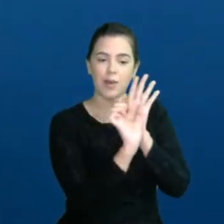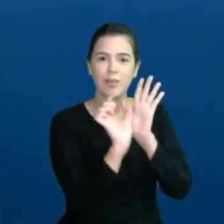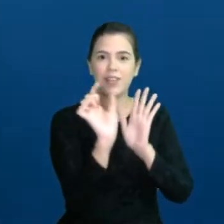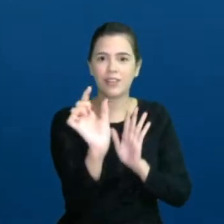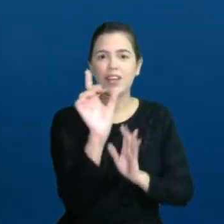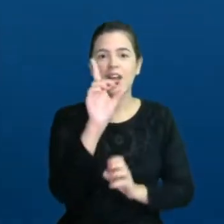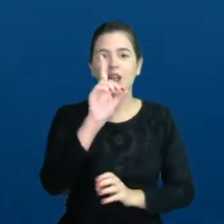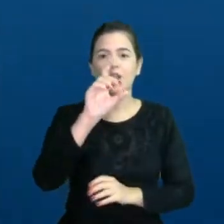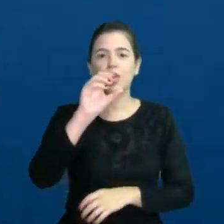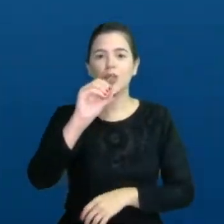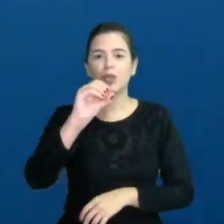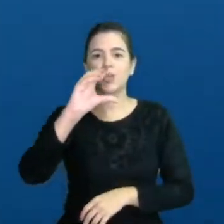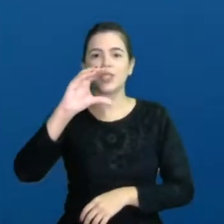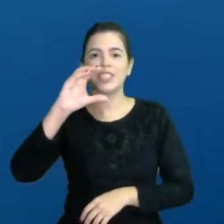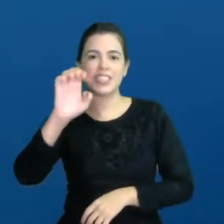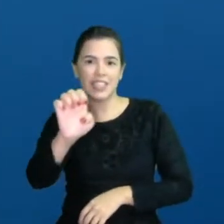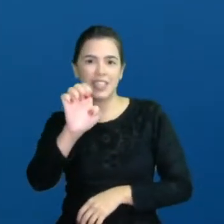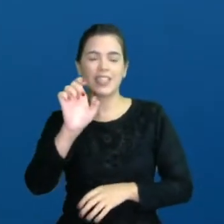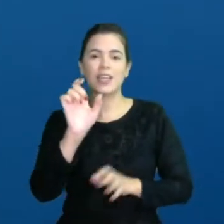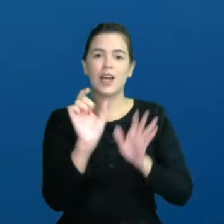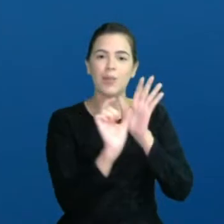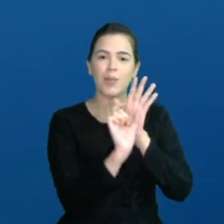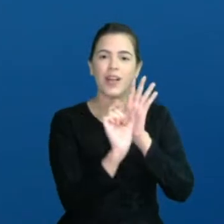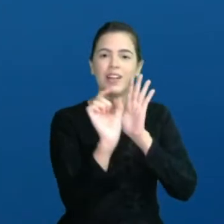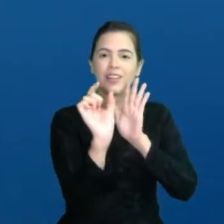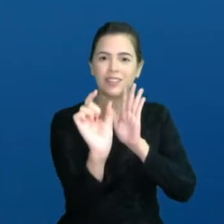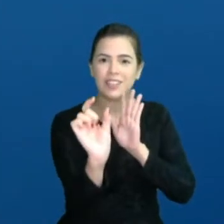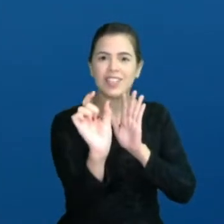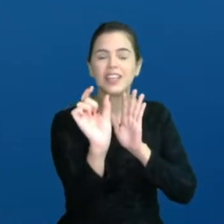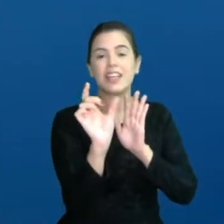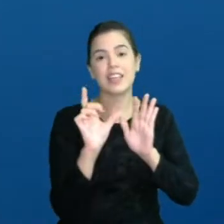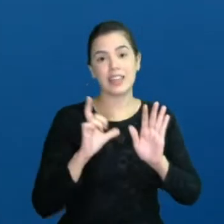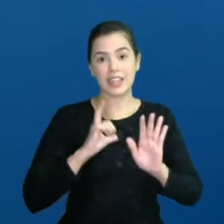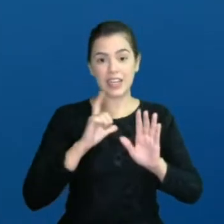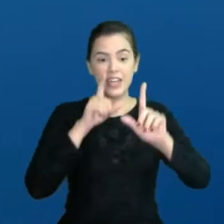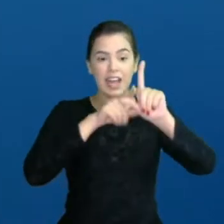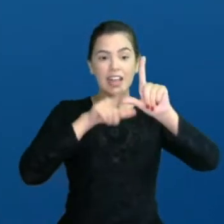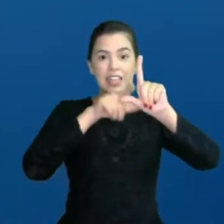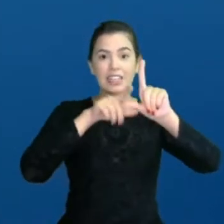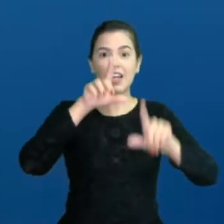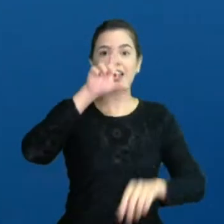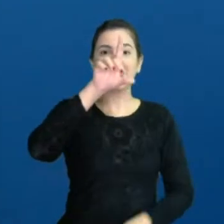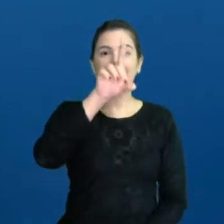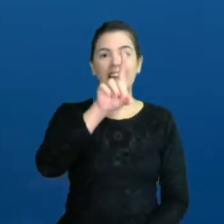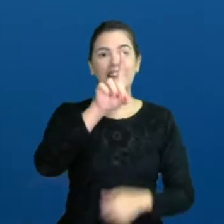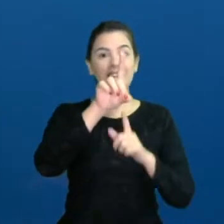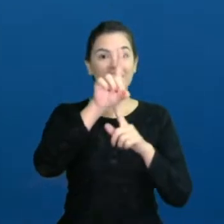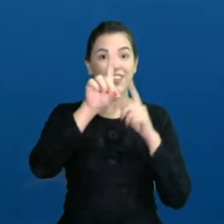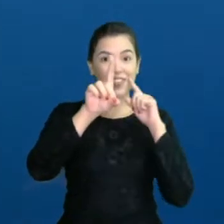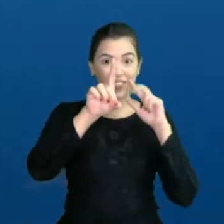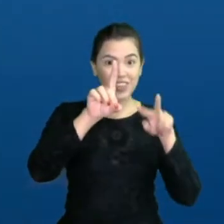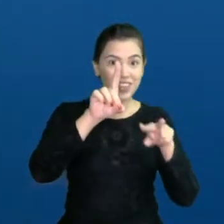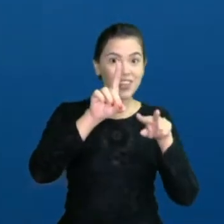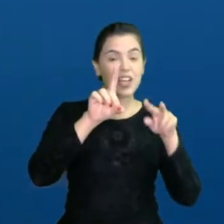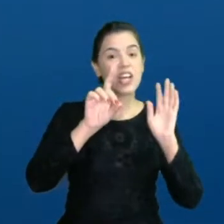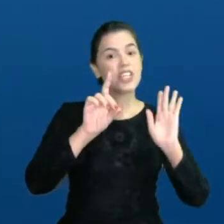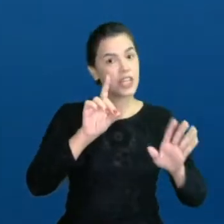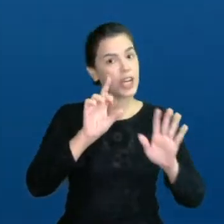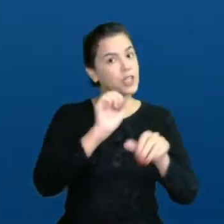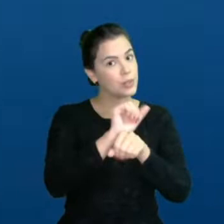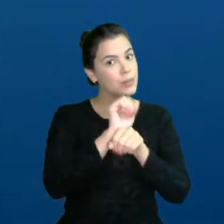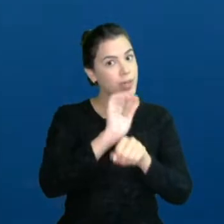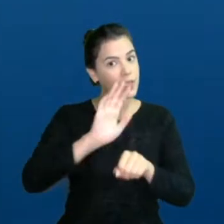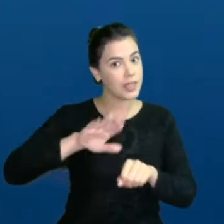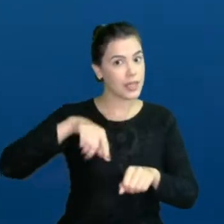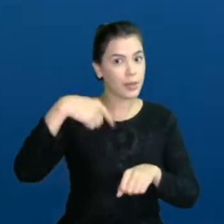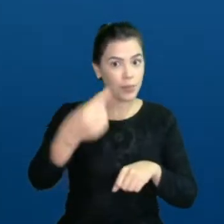mesmo. A palavrinha doce, ela tem a letrinha D. Olha ela aqui no texto. Já já a gente vai entender essa palavrinha